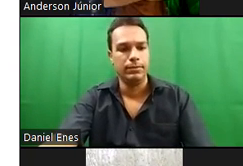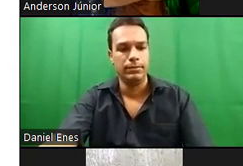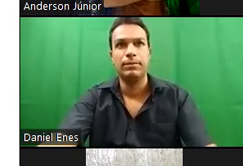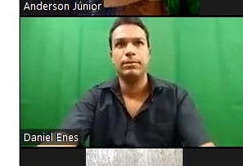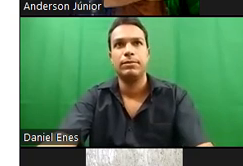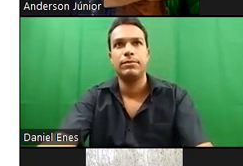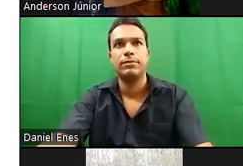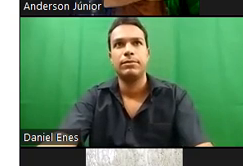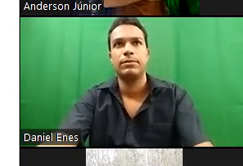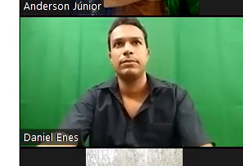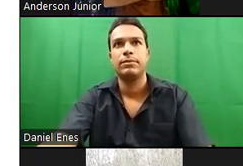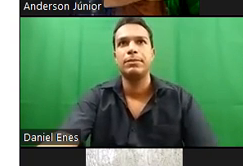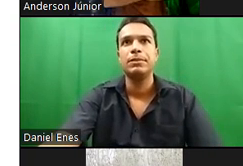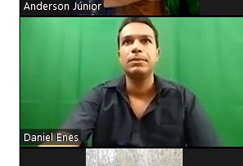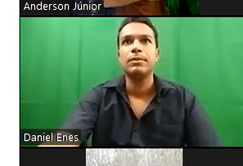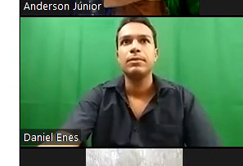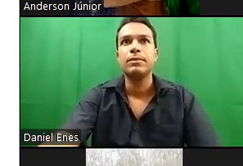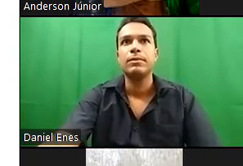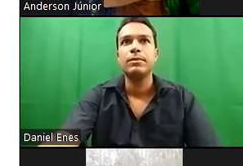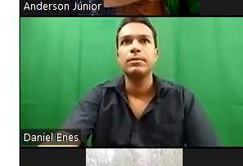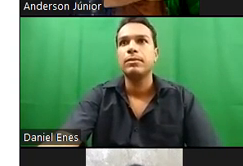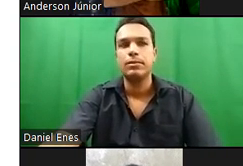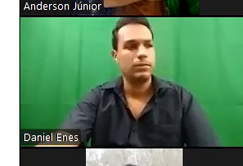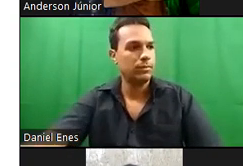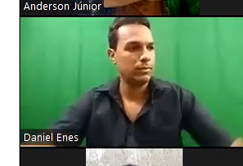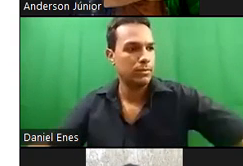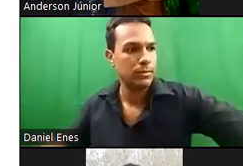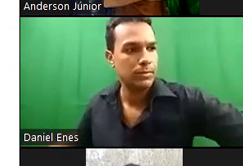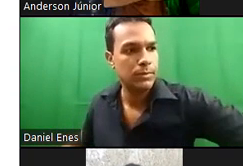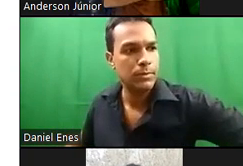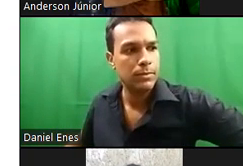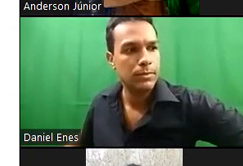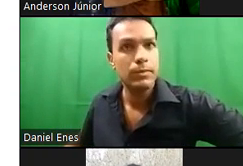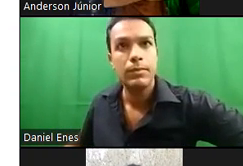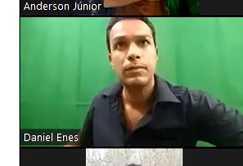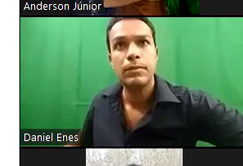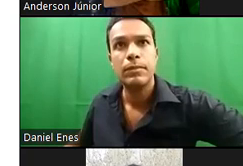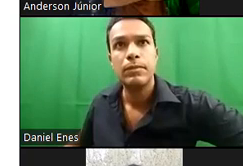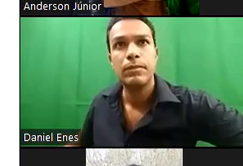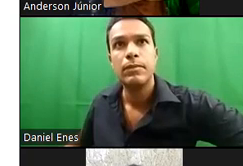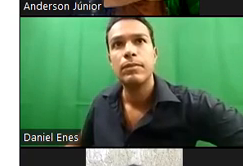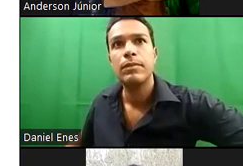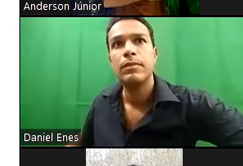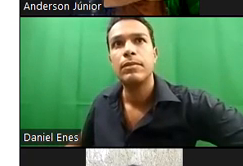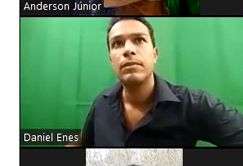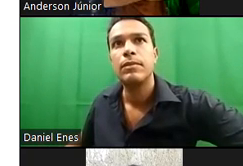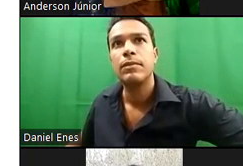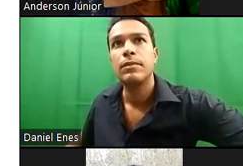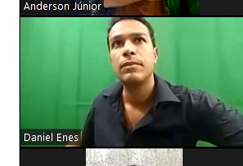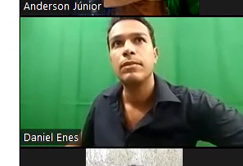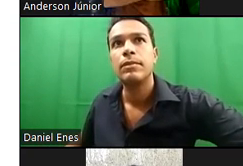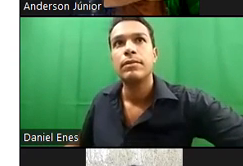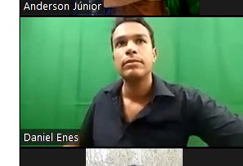de pessoas assim poder indicar para os nossos clientes. Então, se você fizer ou souber de pessoas que trabalham com Libras,